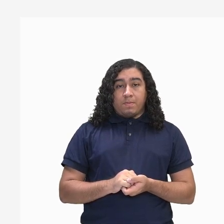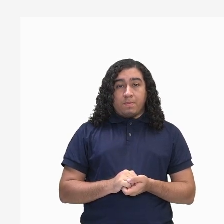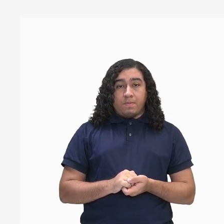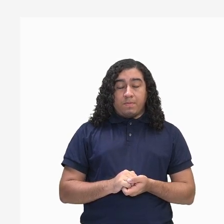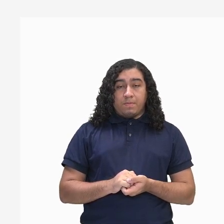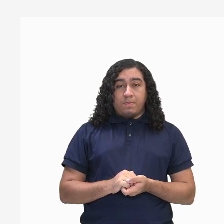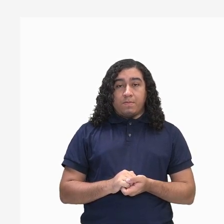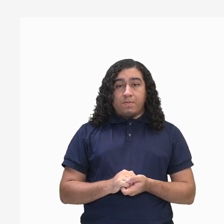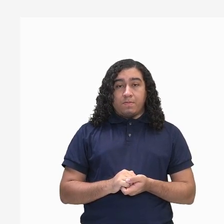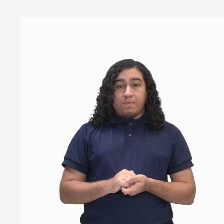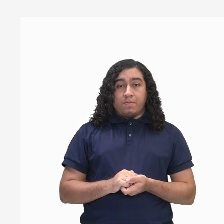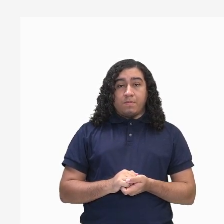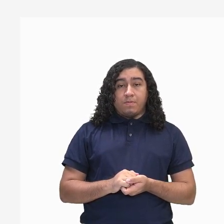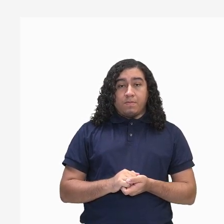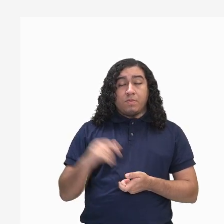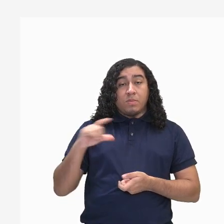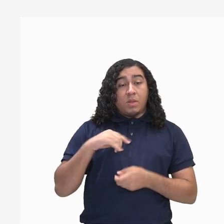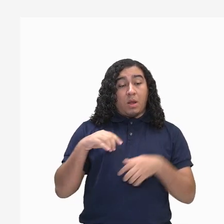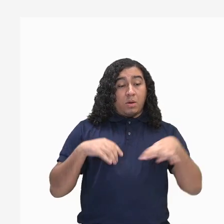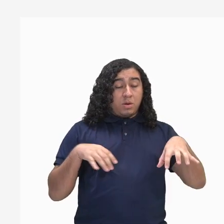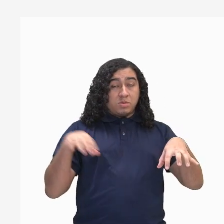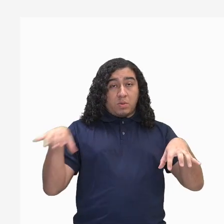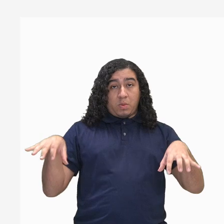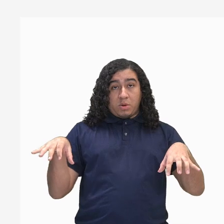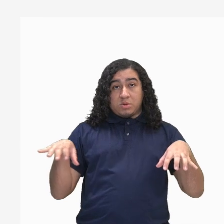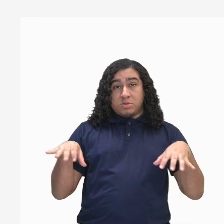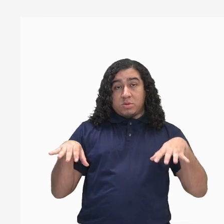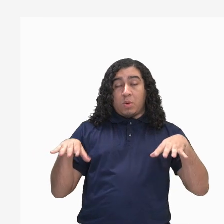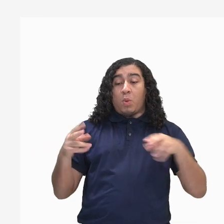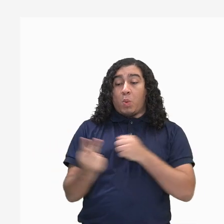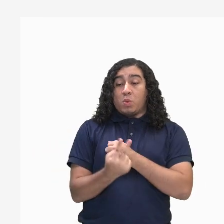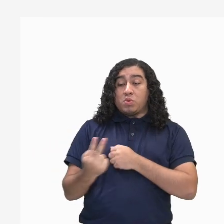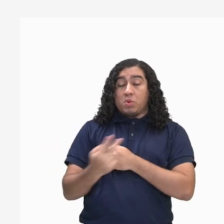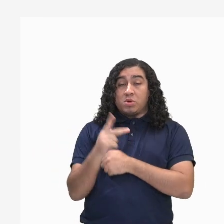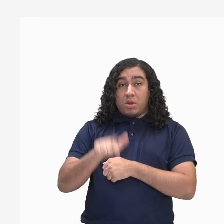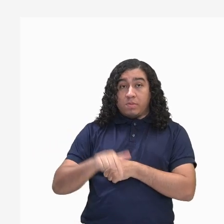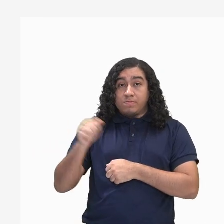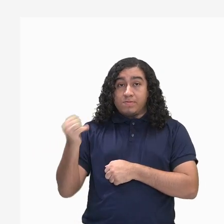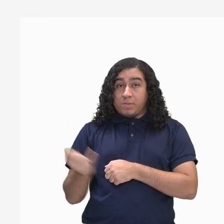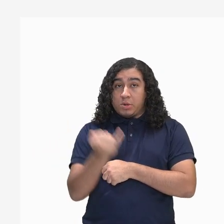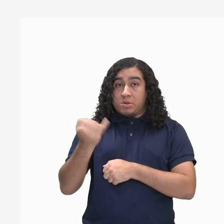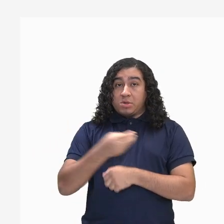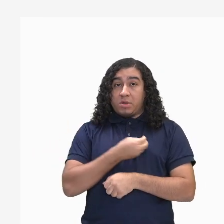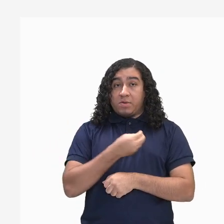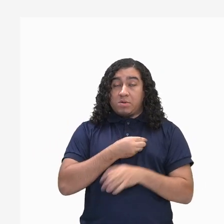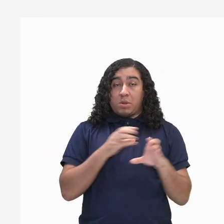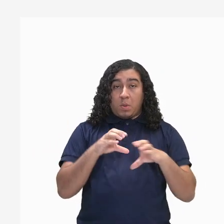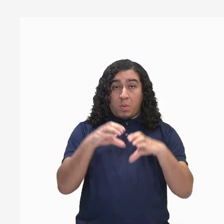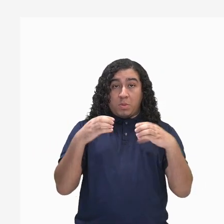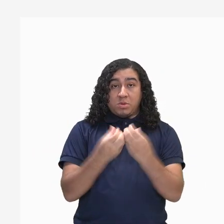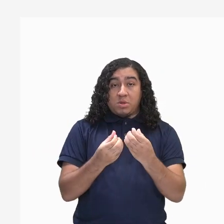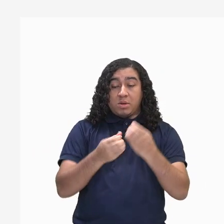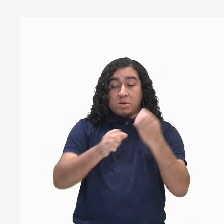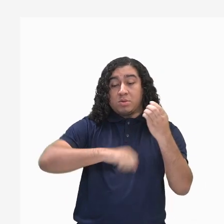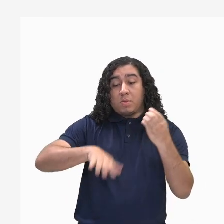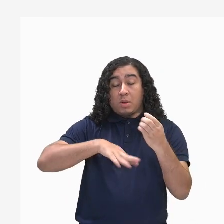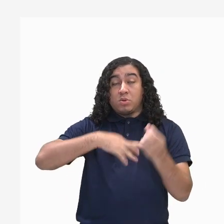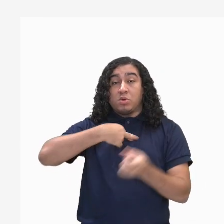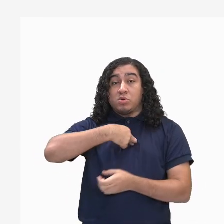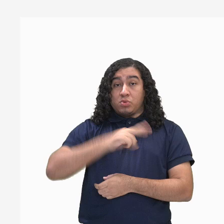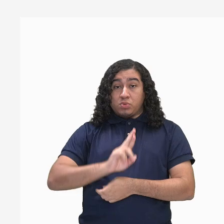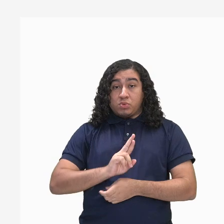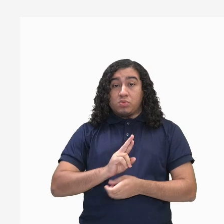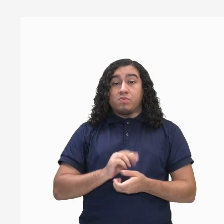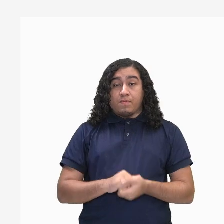escrituras sagradas, sejam os livros religiosos, ambos têm grande importância na vida da comunidade religiosa. Ambos